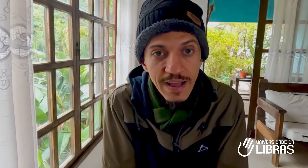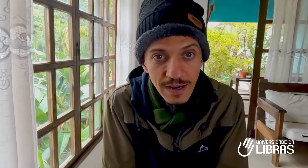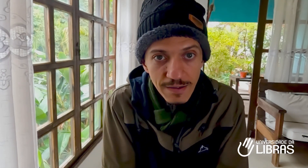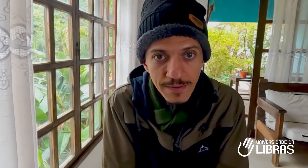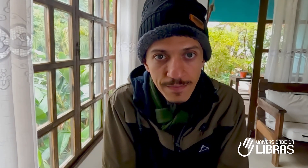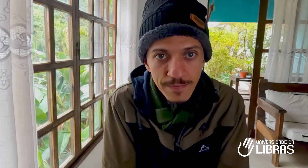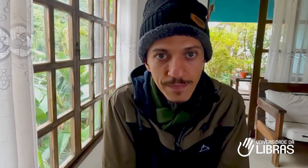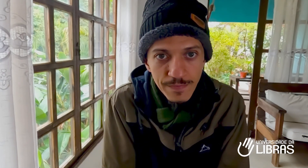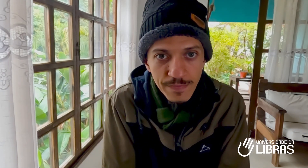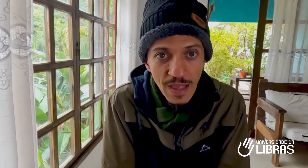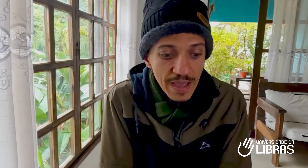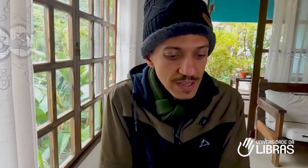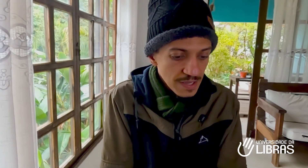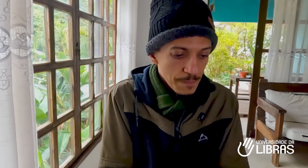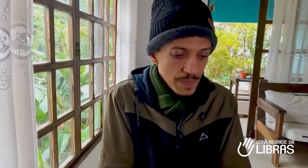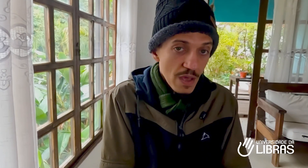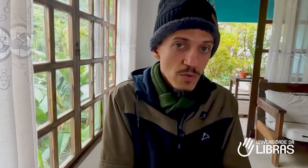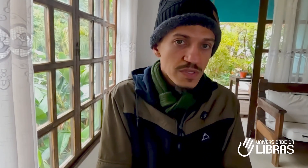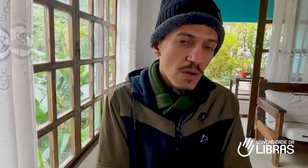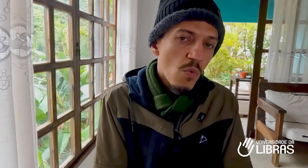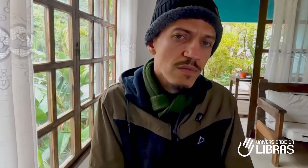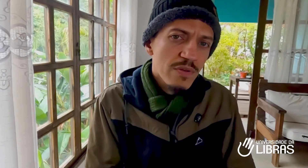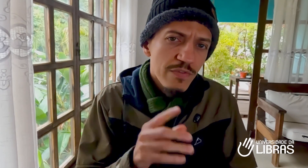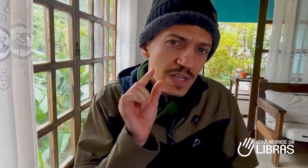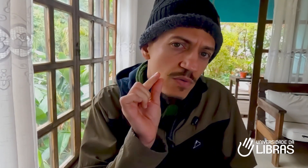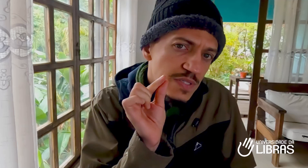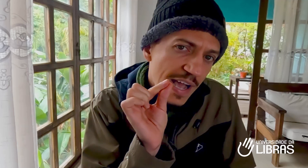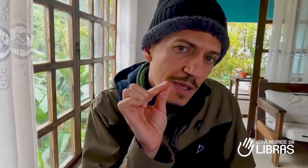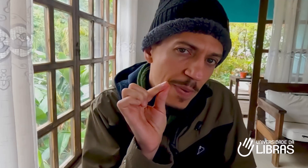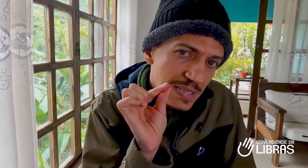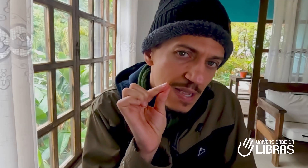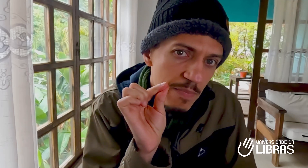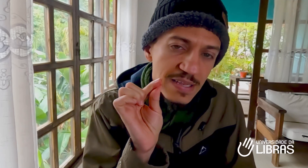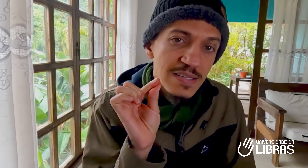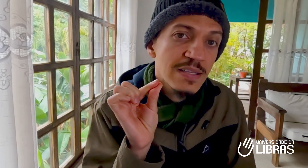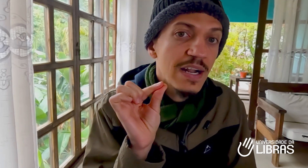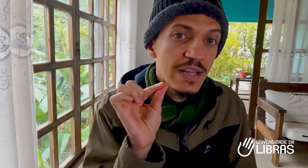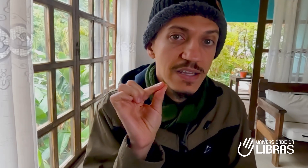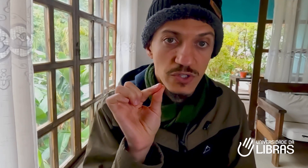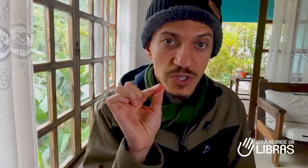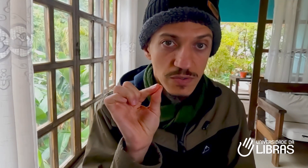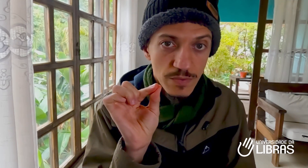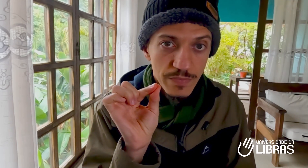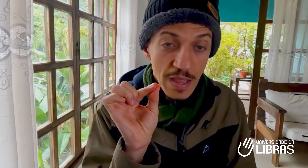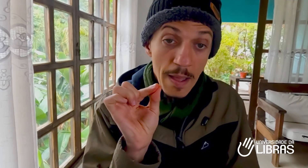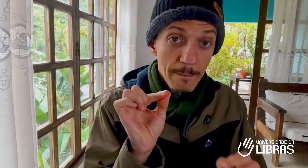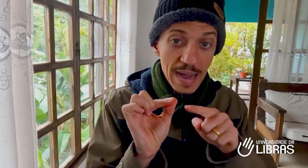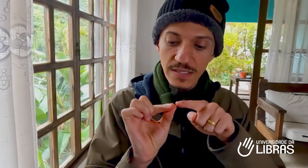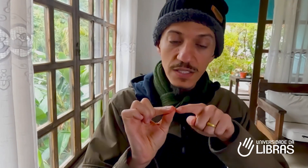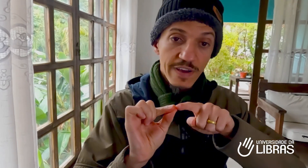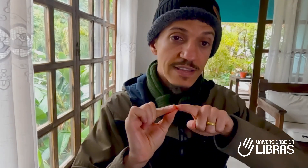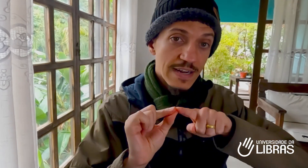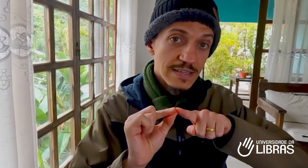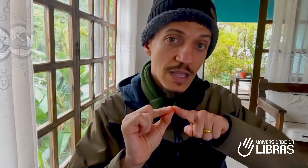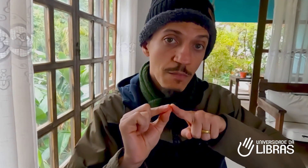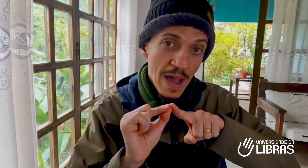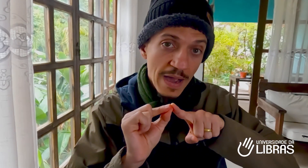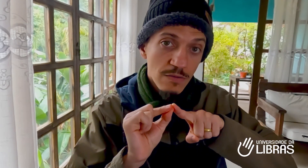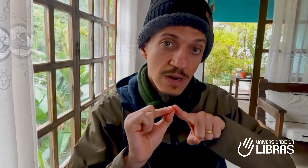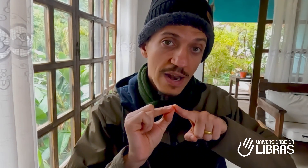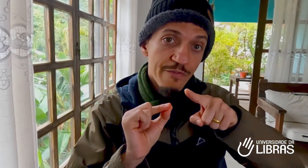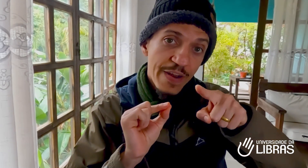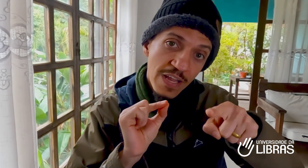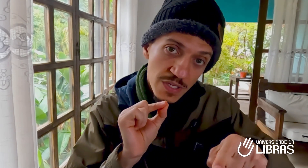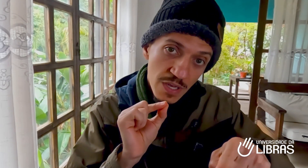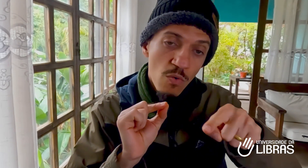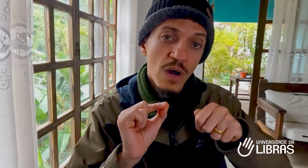enteada dela. E assim, eu não sei o quanto que você consegue perceber as entrelinhas disso, mas isso vai trazer impacto